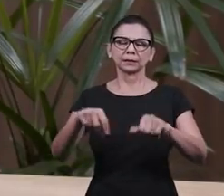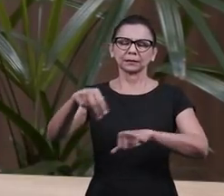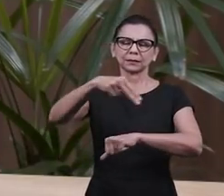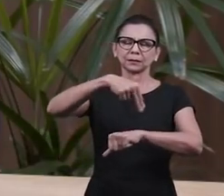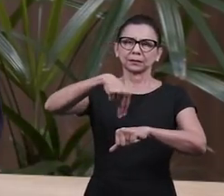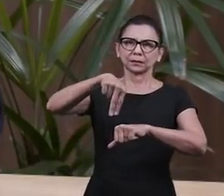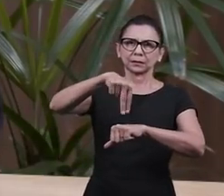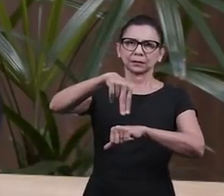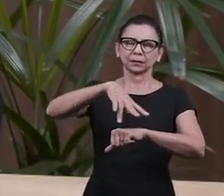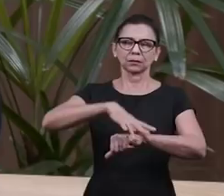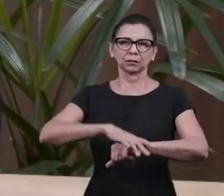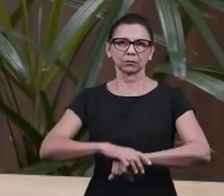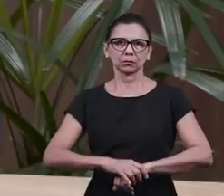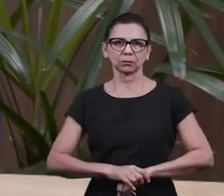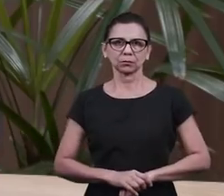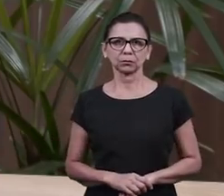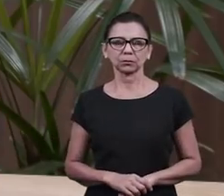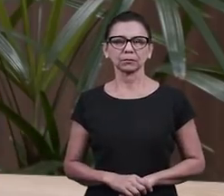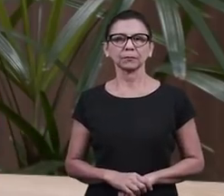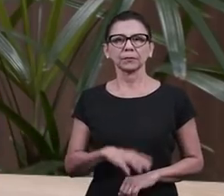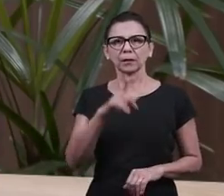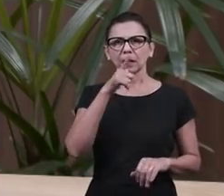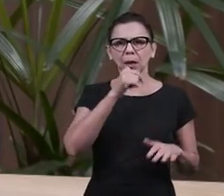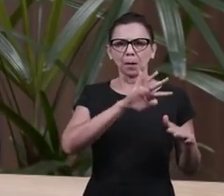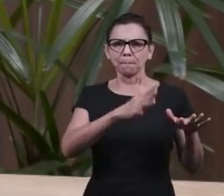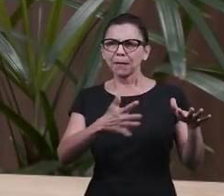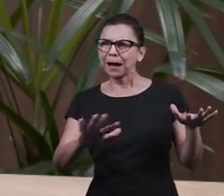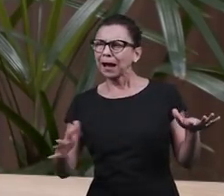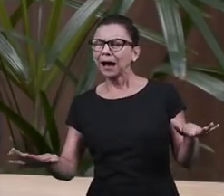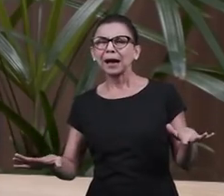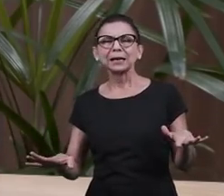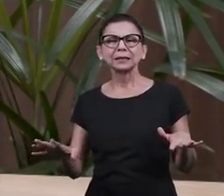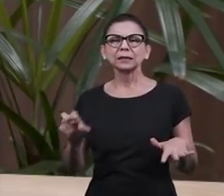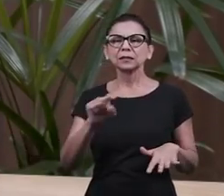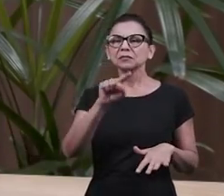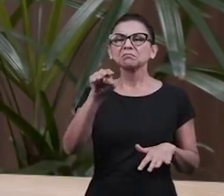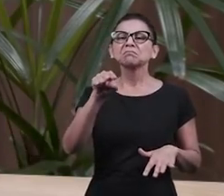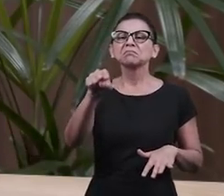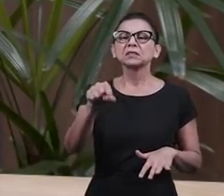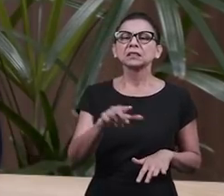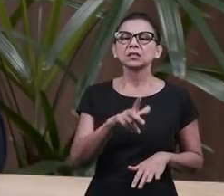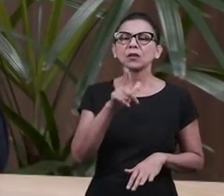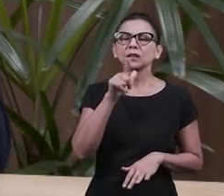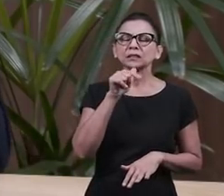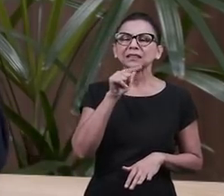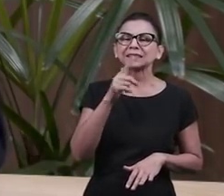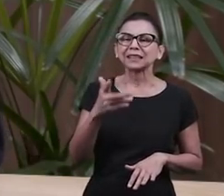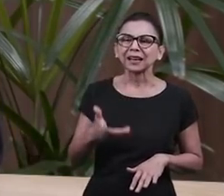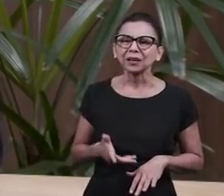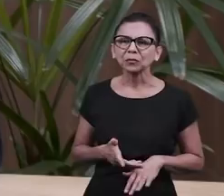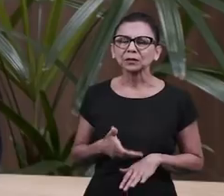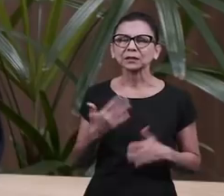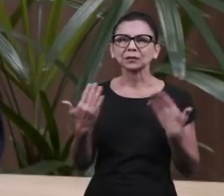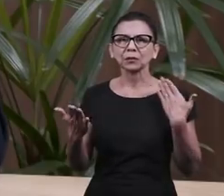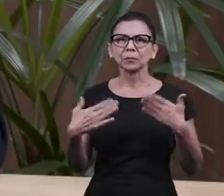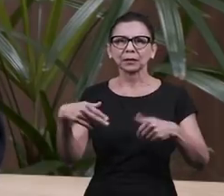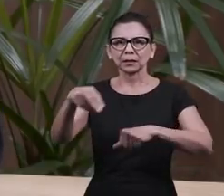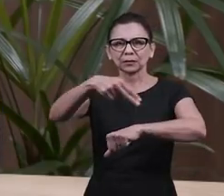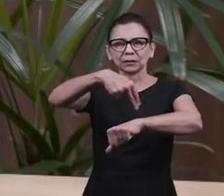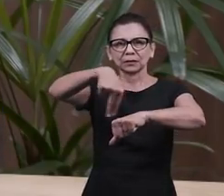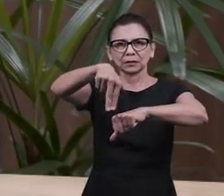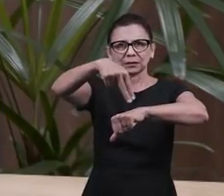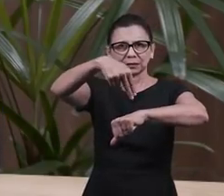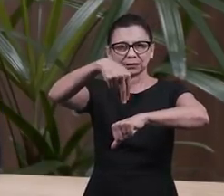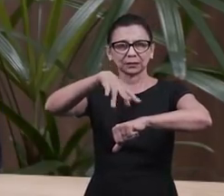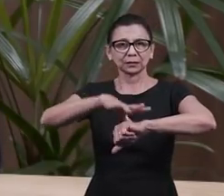fala, ele vê os mares, ele pergunta, que águas são essas? Ele fala, as águas são as nações. Por isso que a gente fala, muitos quando tem uma visão, algum